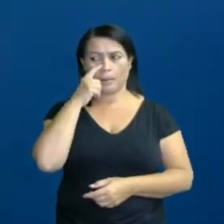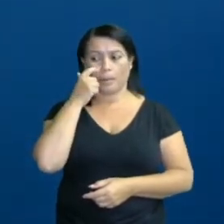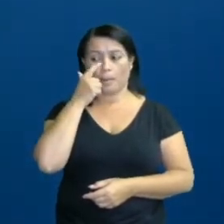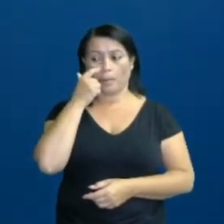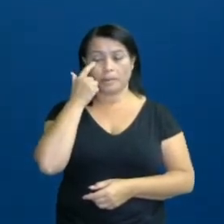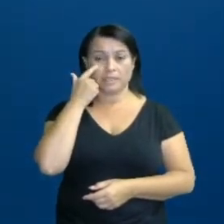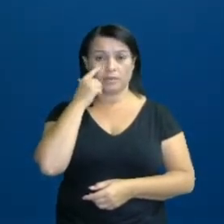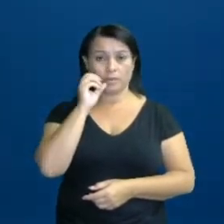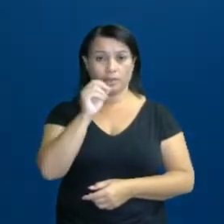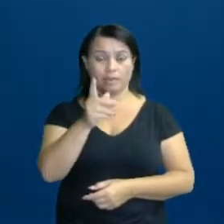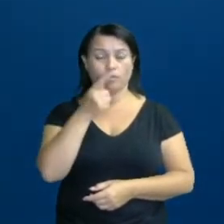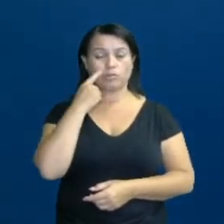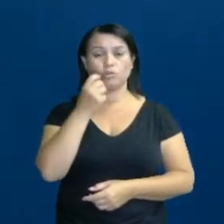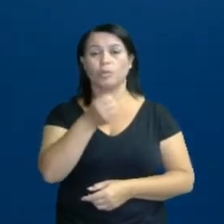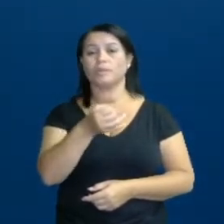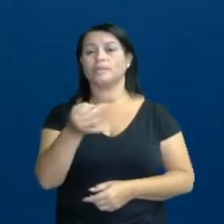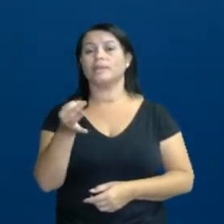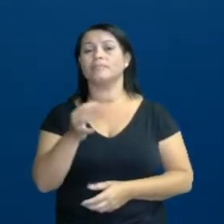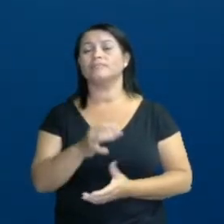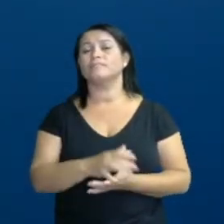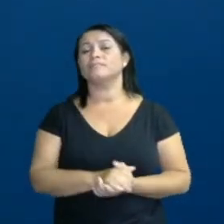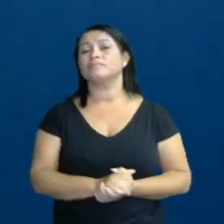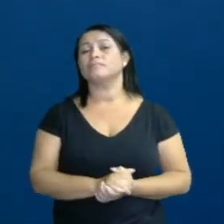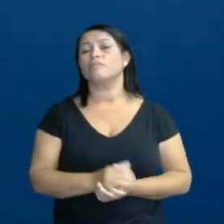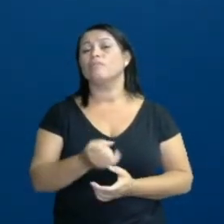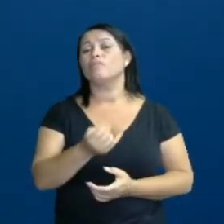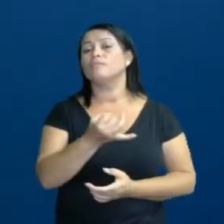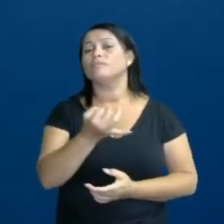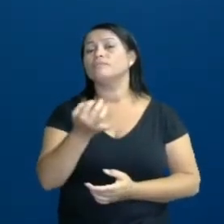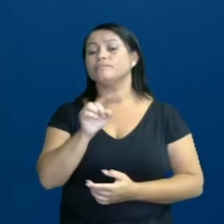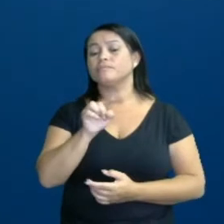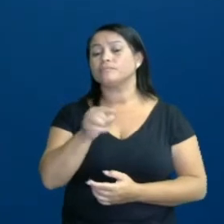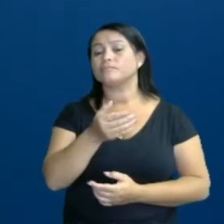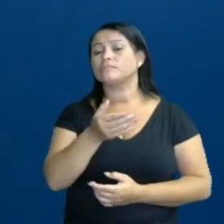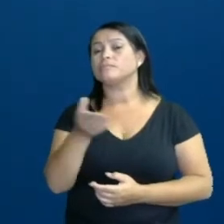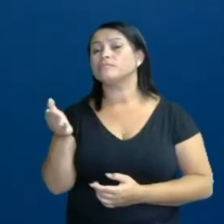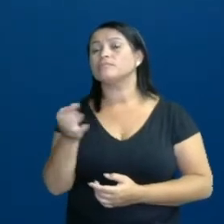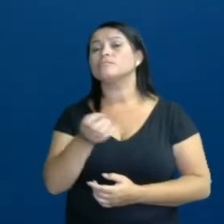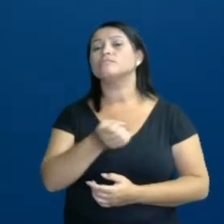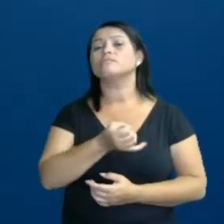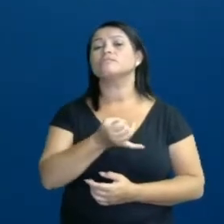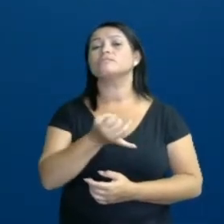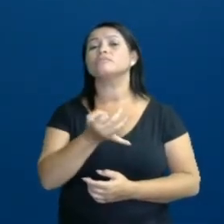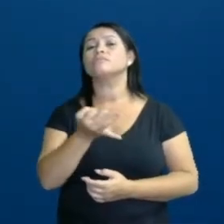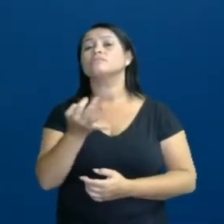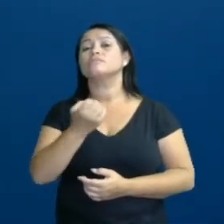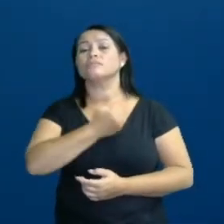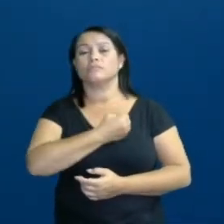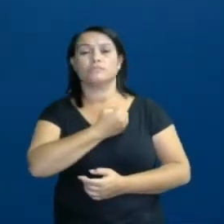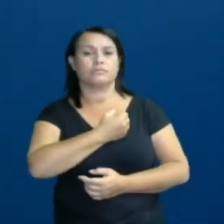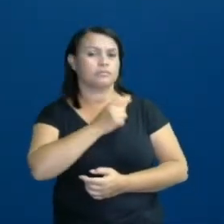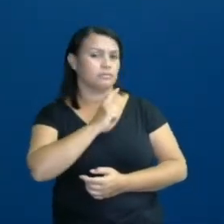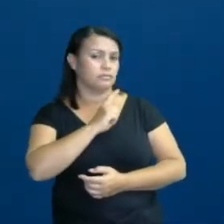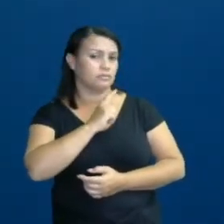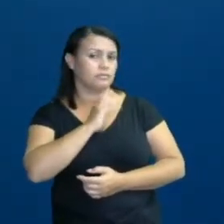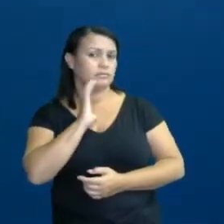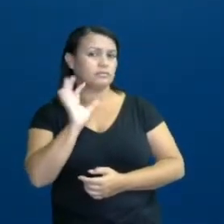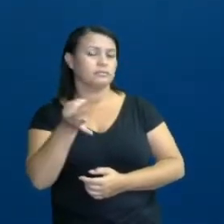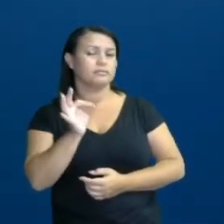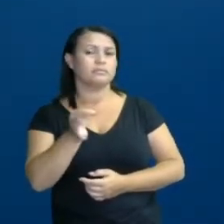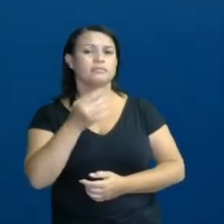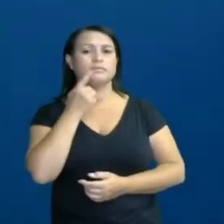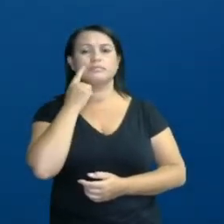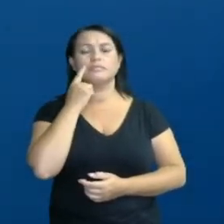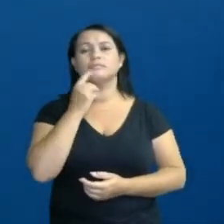0,097, ok? Então, vamos lá. Vamos contar, depois da vírgula, quantos números tem, certo?